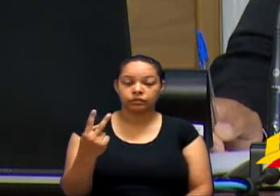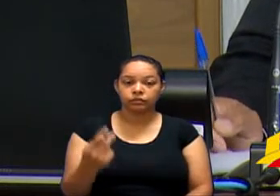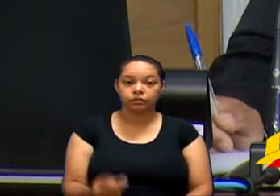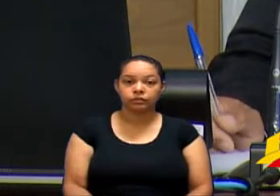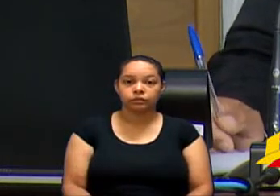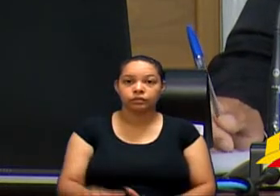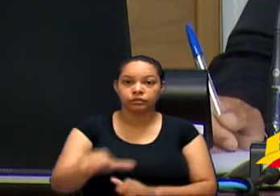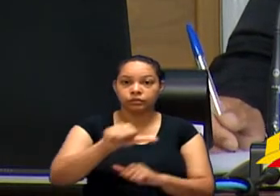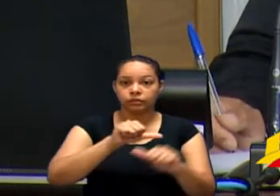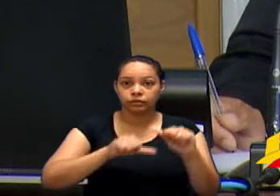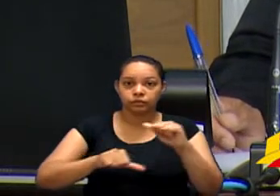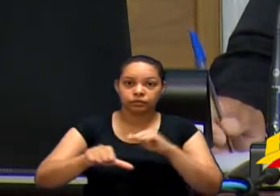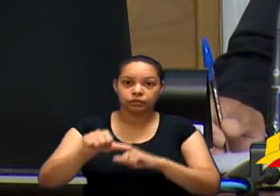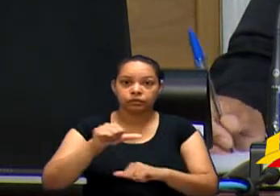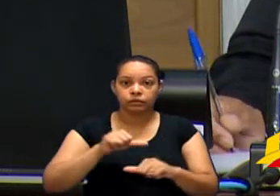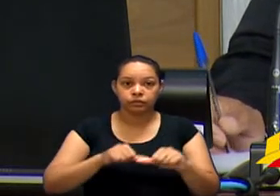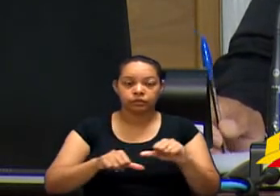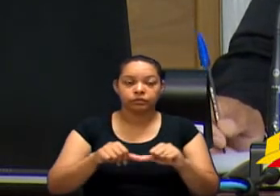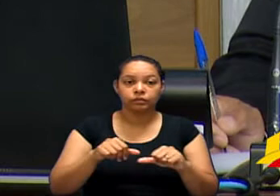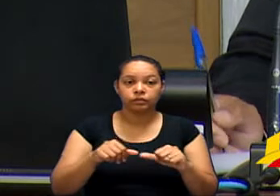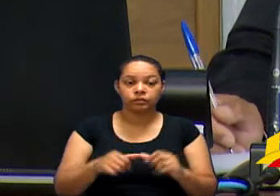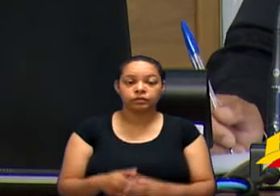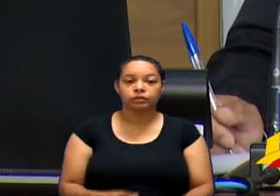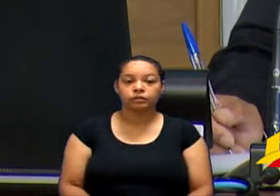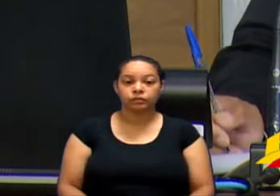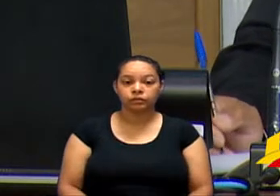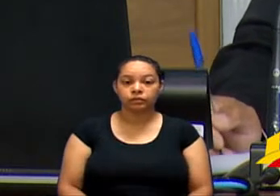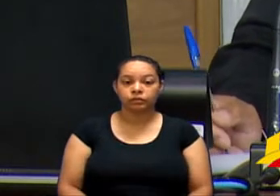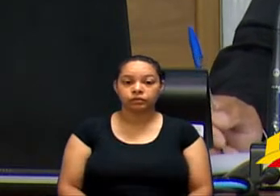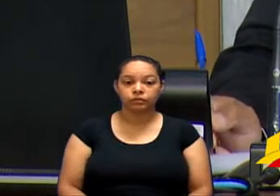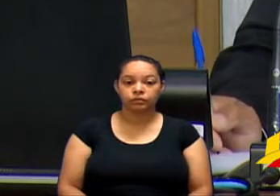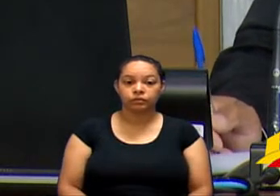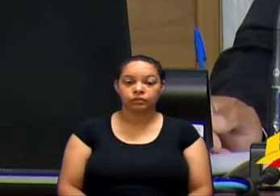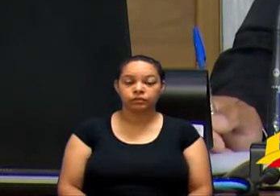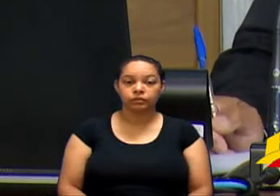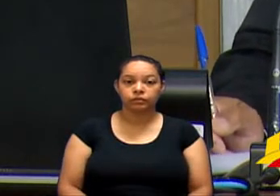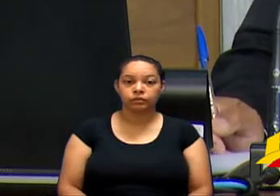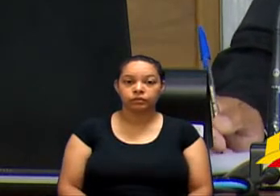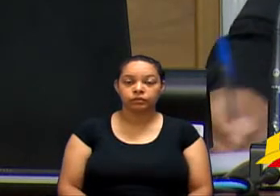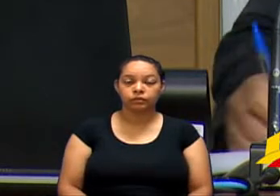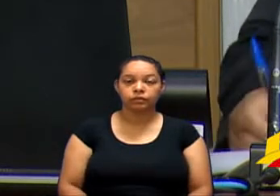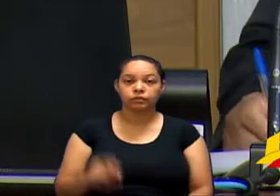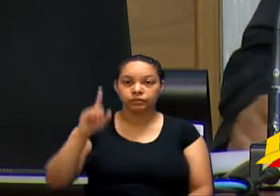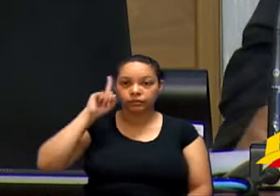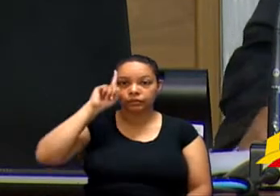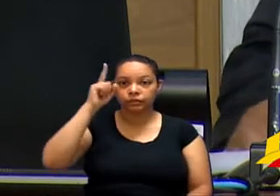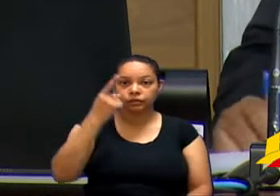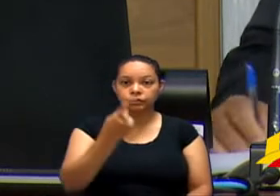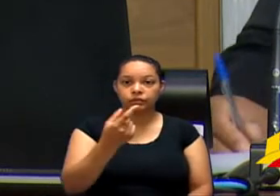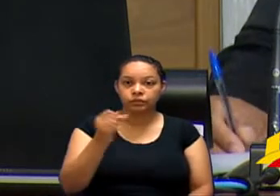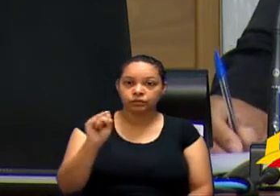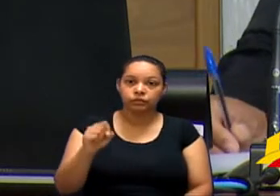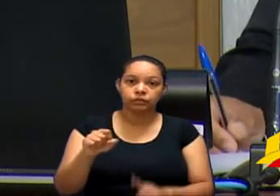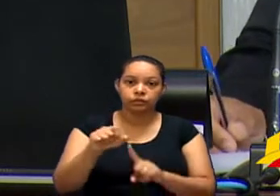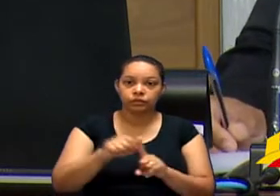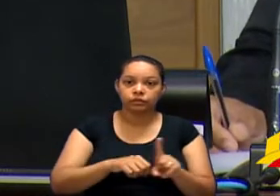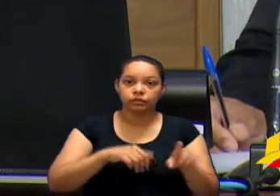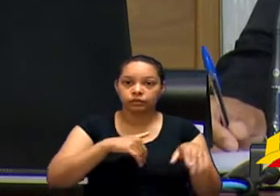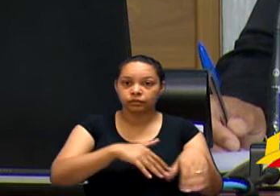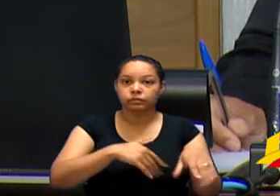a redação de positivo da resolução 322 de 18 de Setembro 2007 regimento interno da câmara sobre